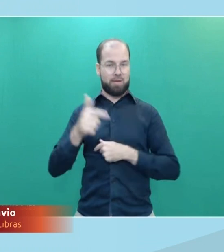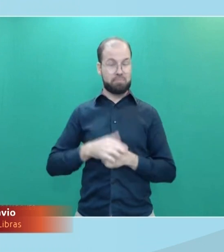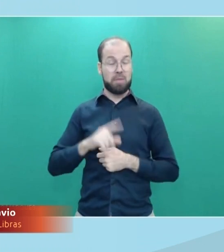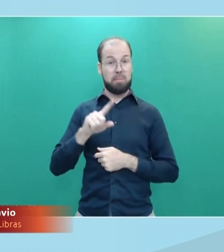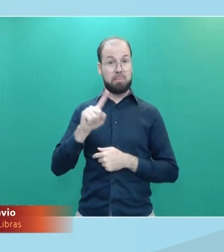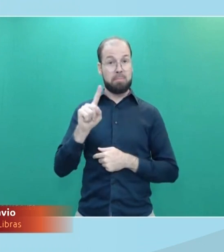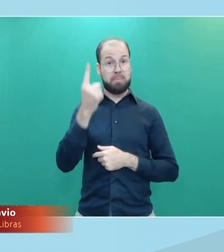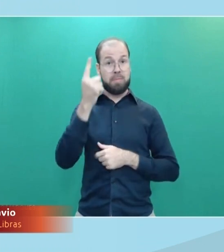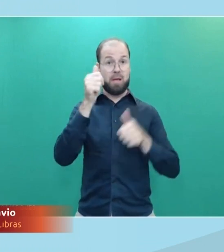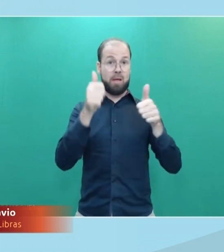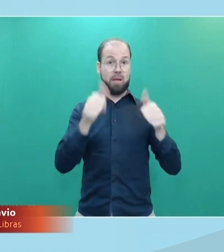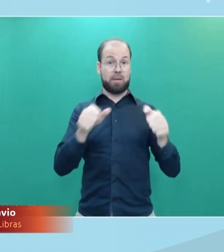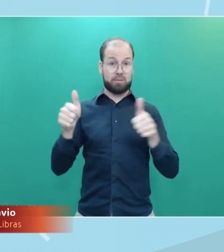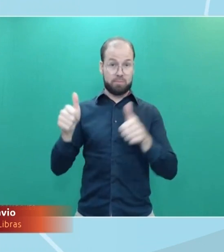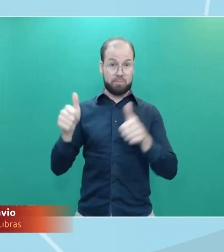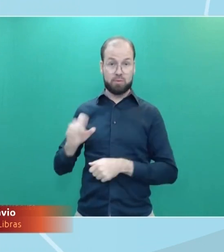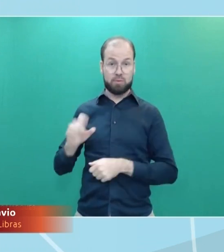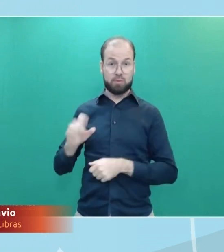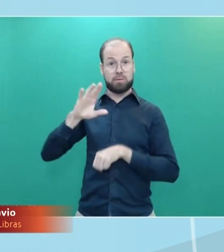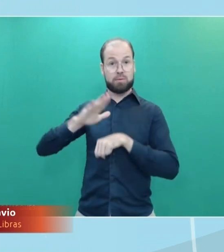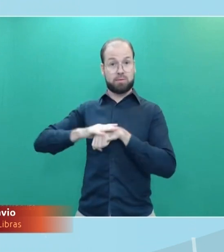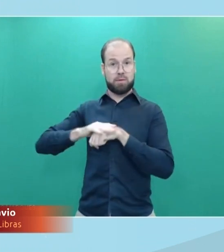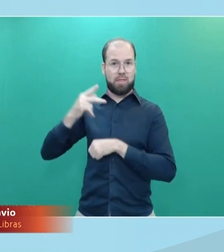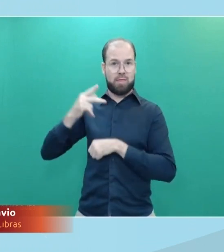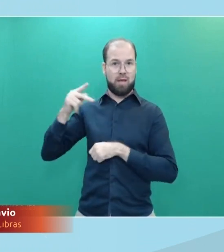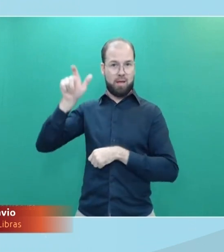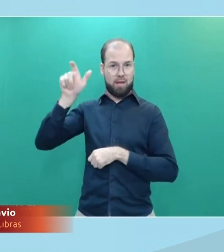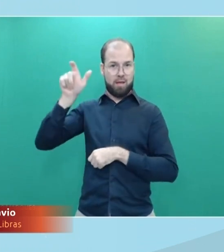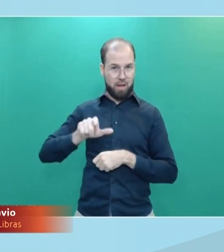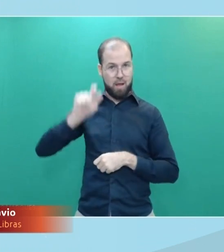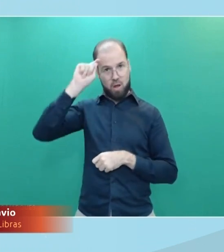exposição individual do Mário Pirata. A mostra